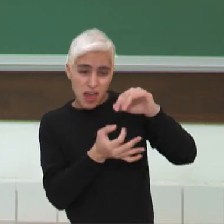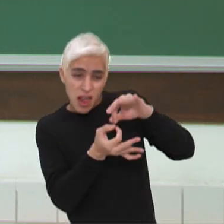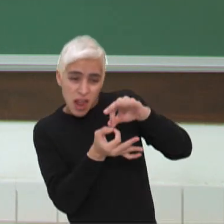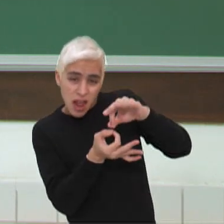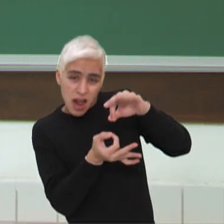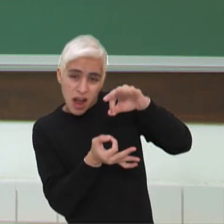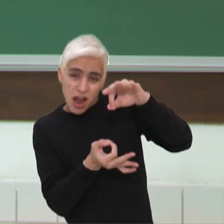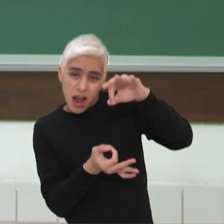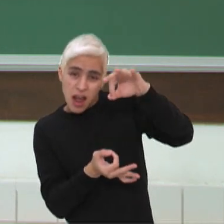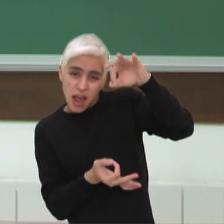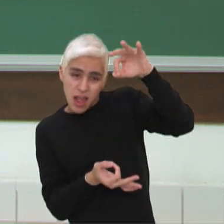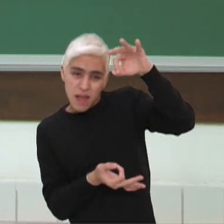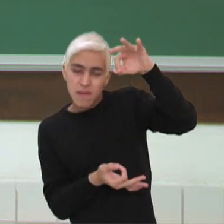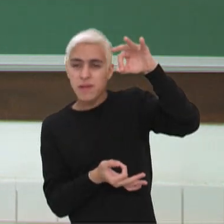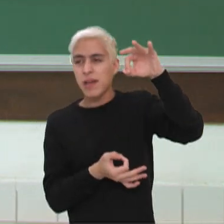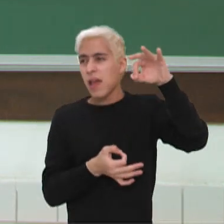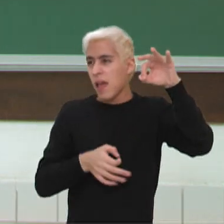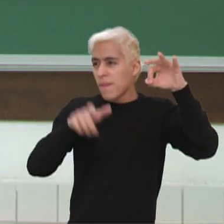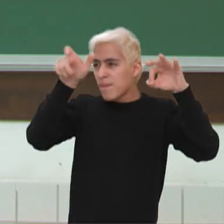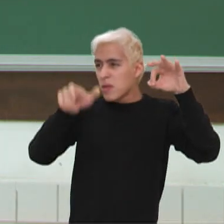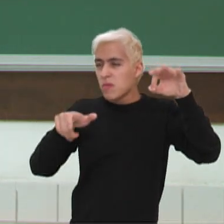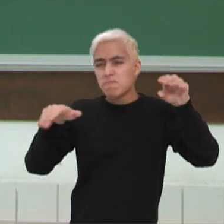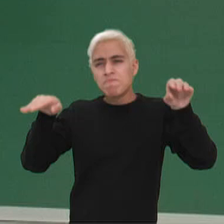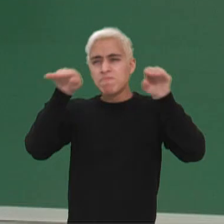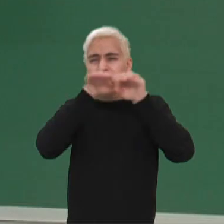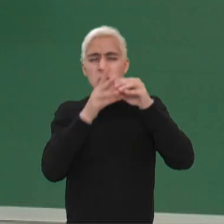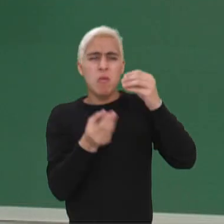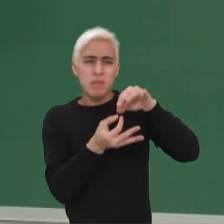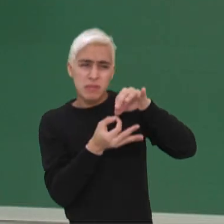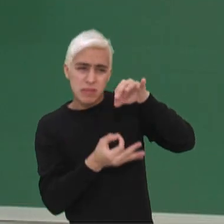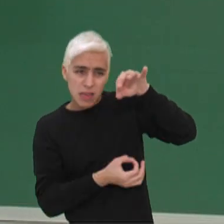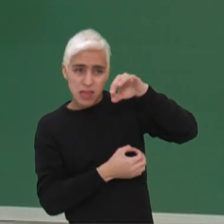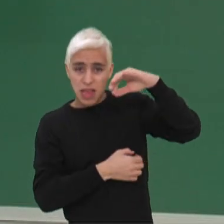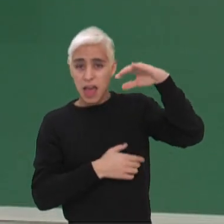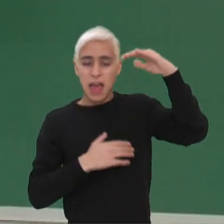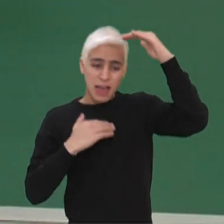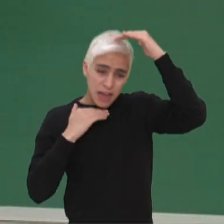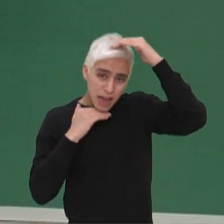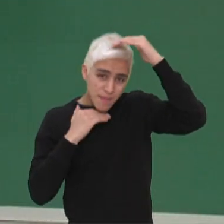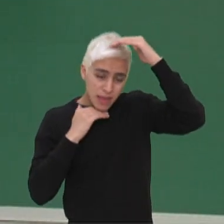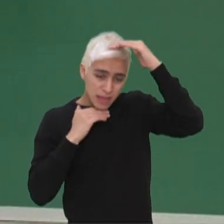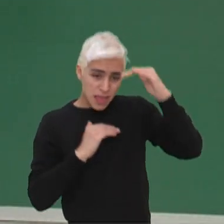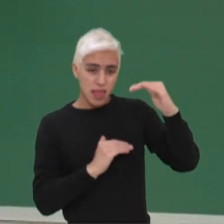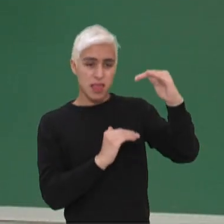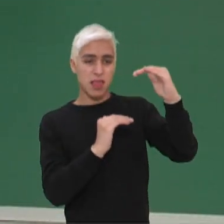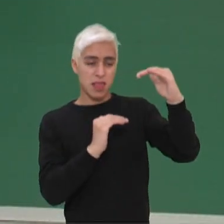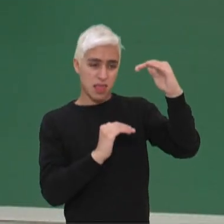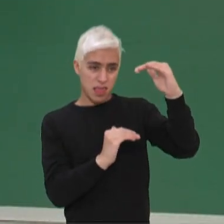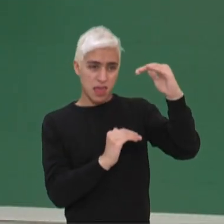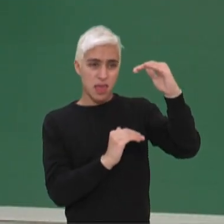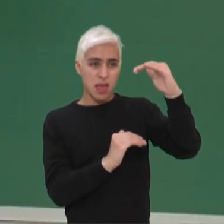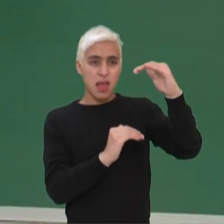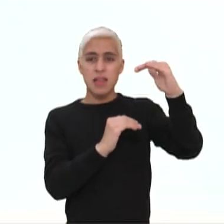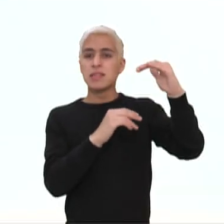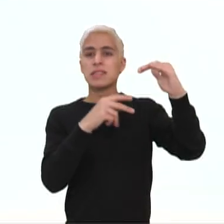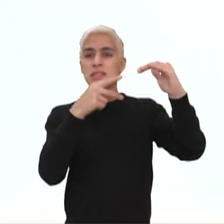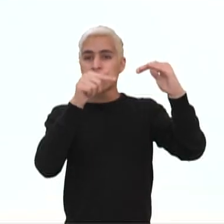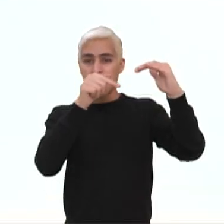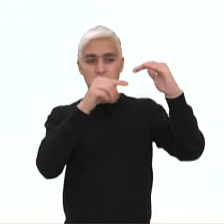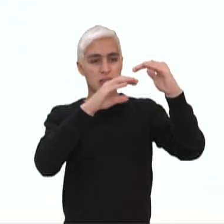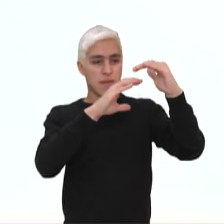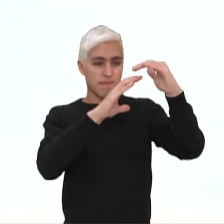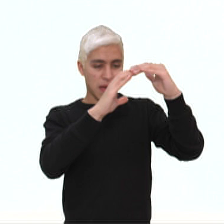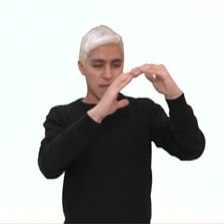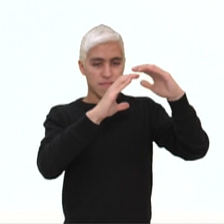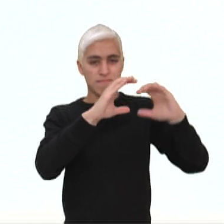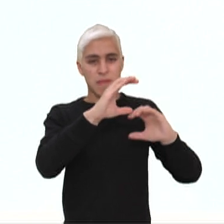é proporcionalmente perfeita. Como assim cabeça? Você pega a medida da cabeça e vai replicando ela até chegar